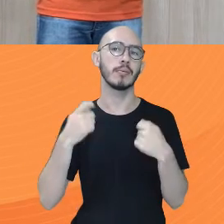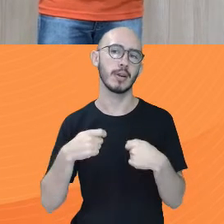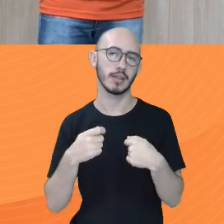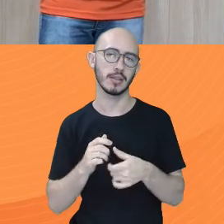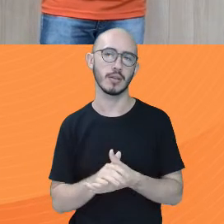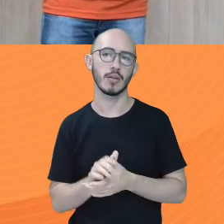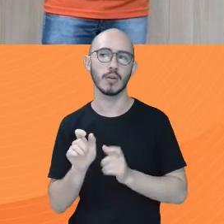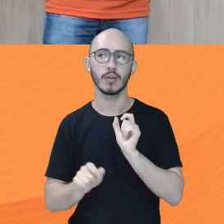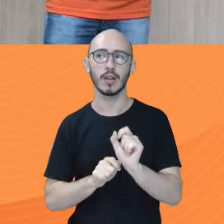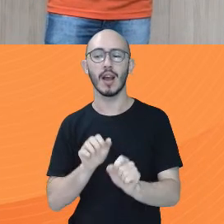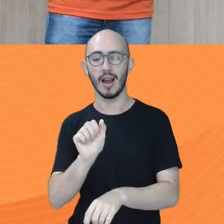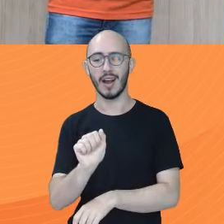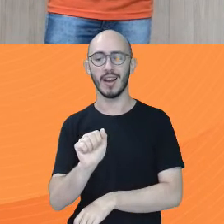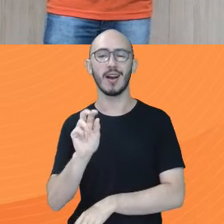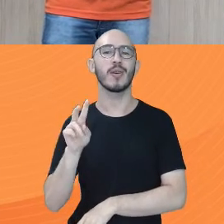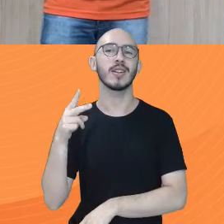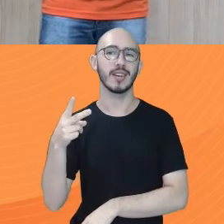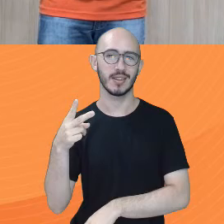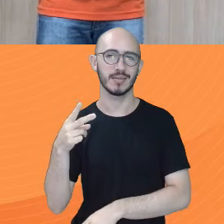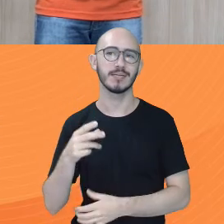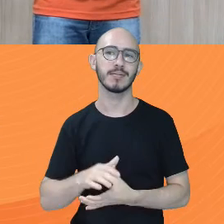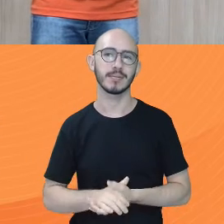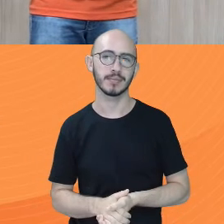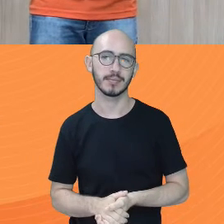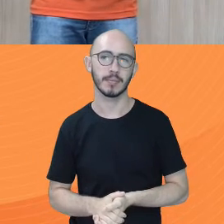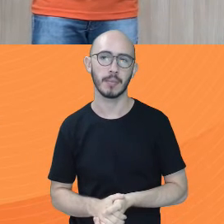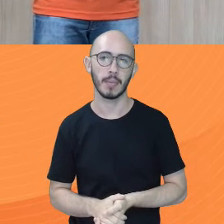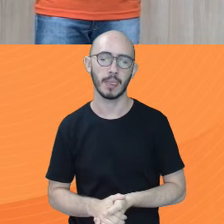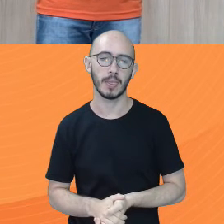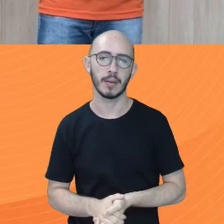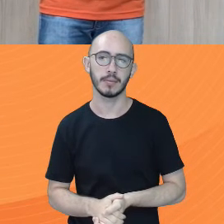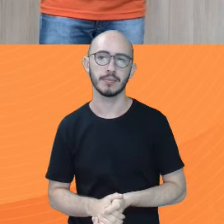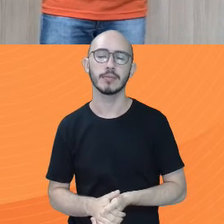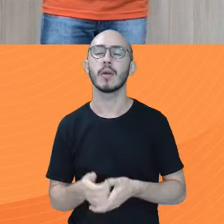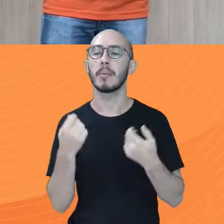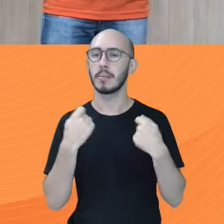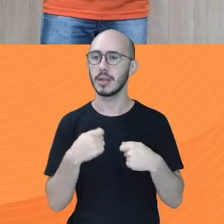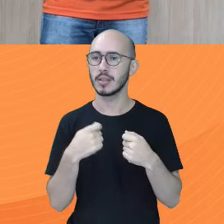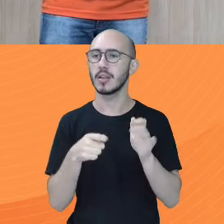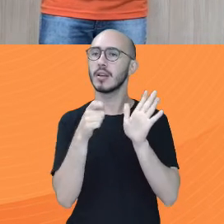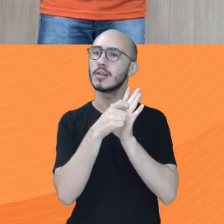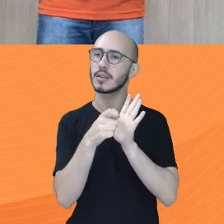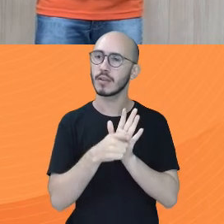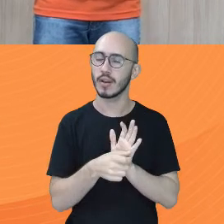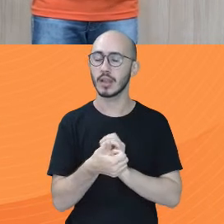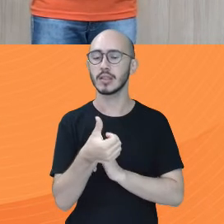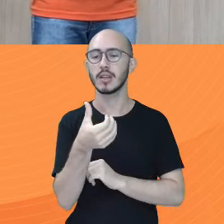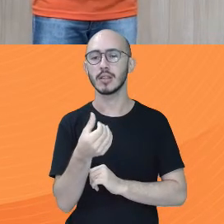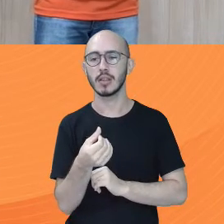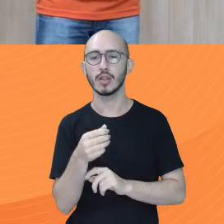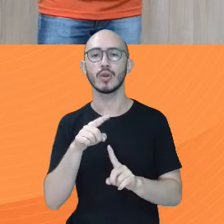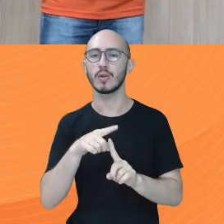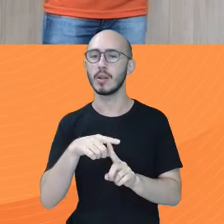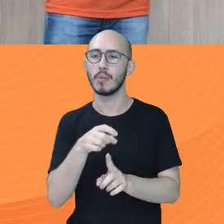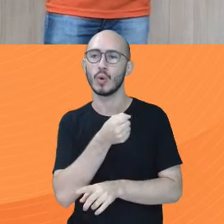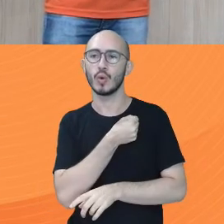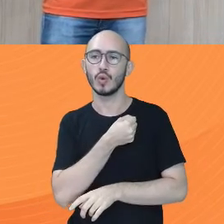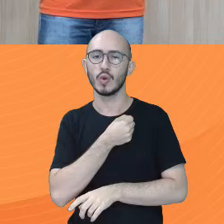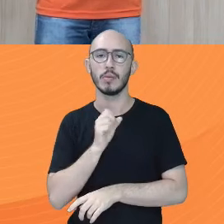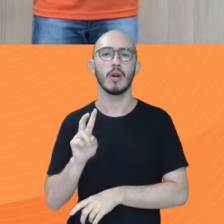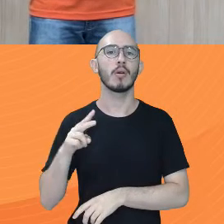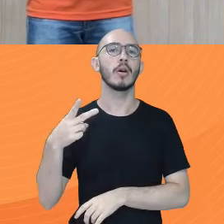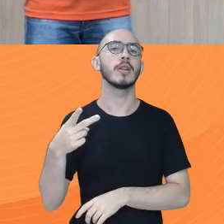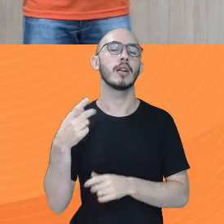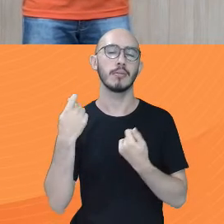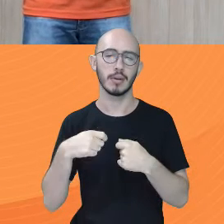lá embaixo o a elevado ao quadrado, certo? Então, a gente tem que escrever aí o 16 na forma de um número elevado